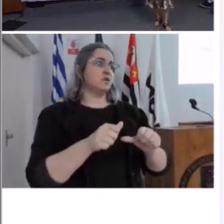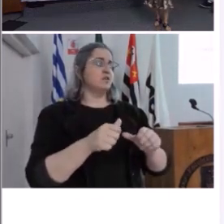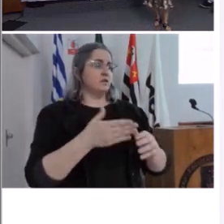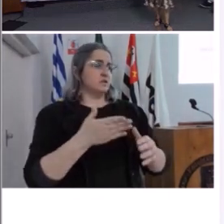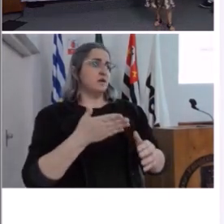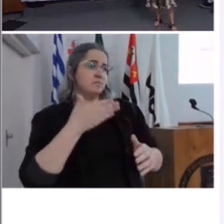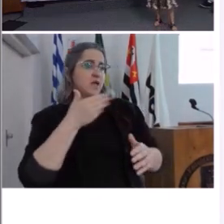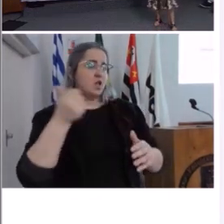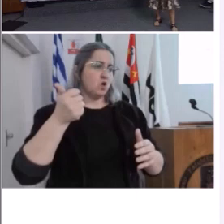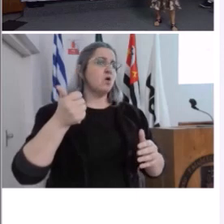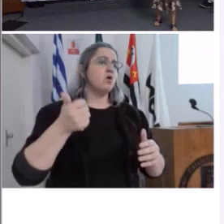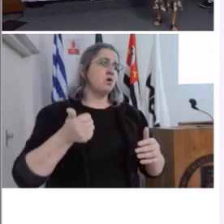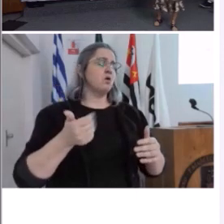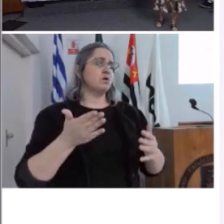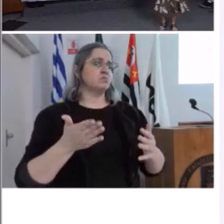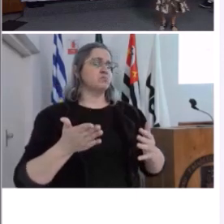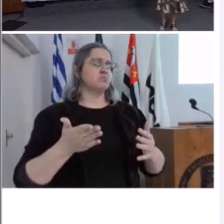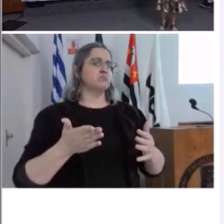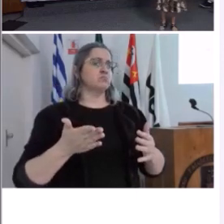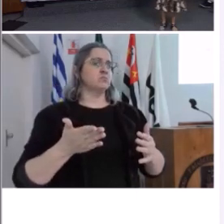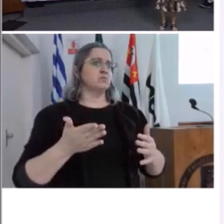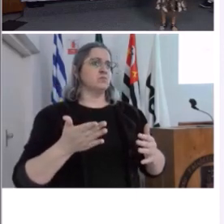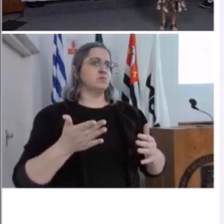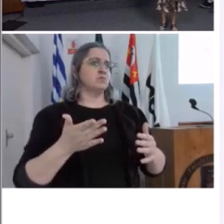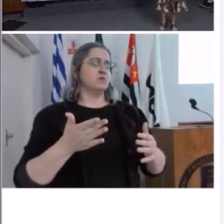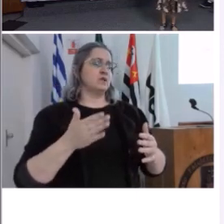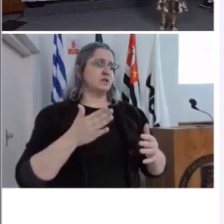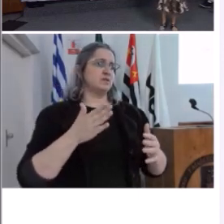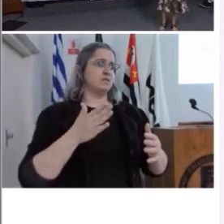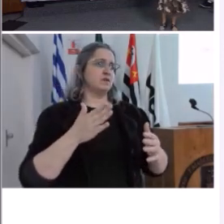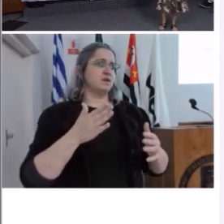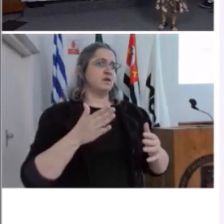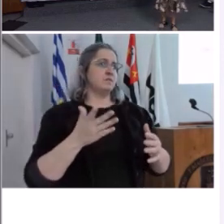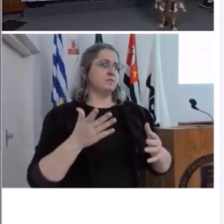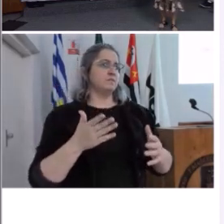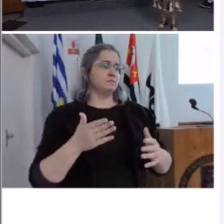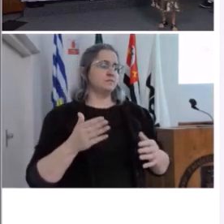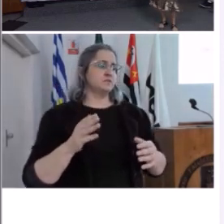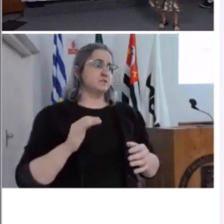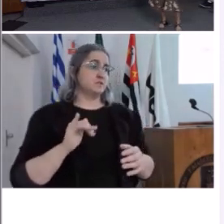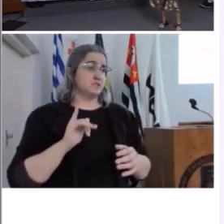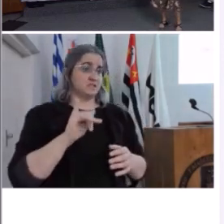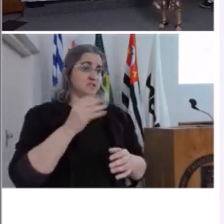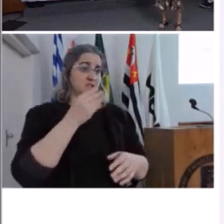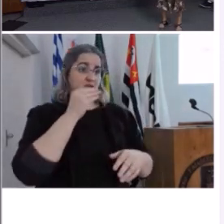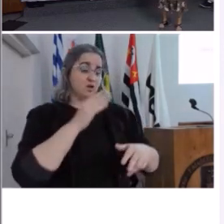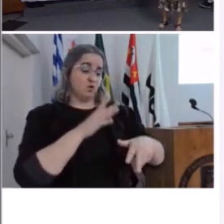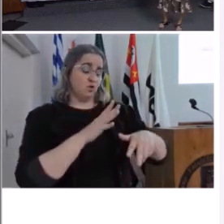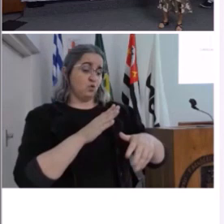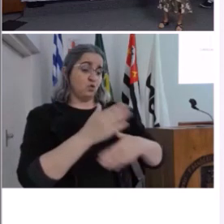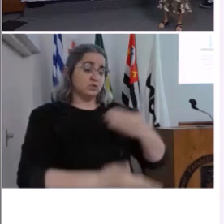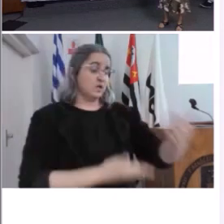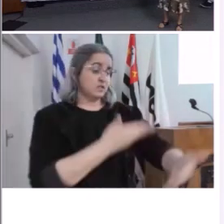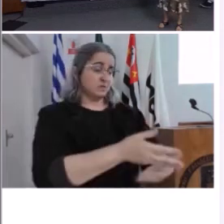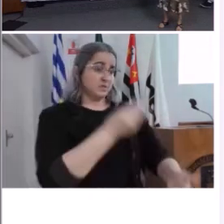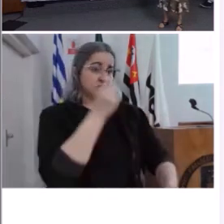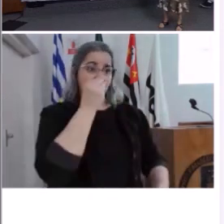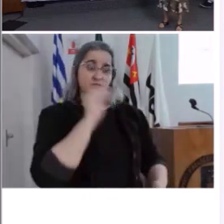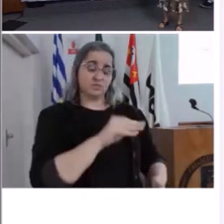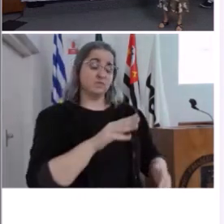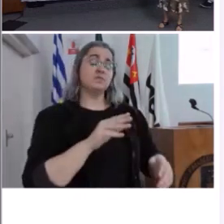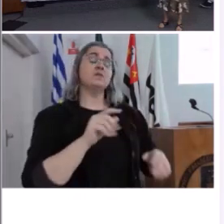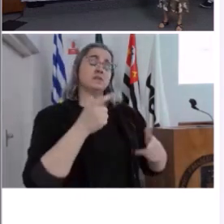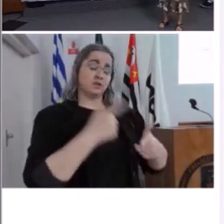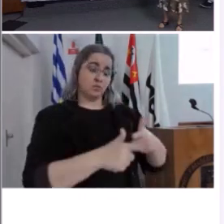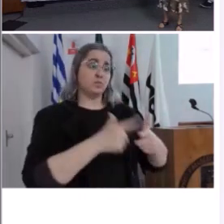nocivo, né? Na verdade, um comprometimento severo, não nocivo, mas severo em relação ao tratamento da